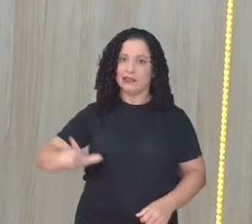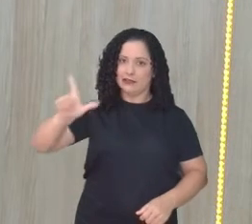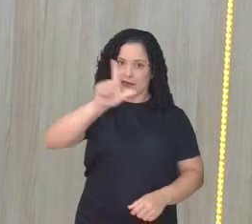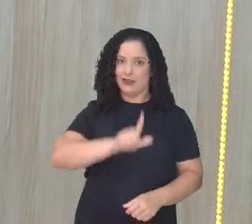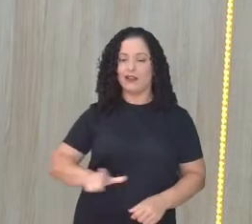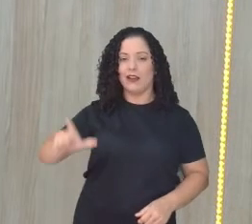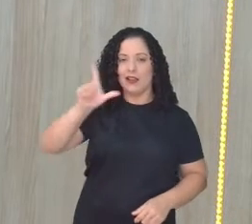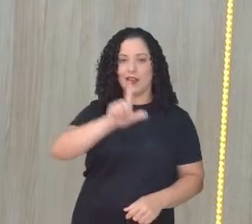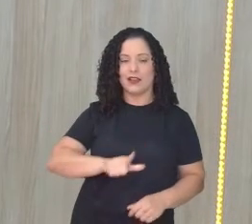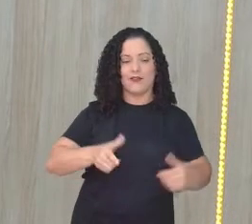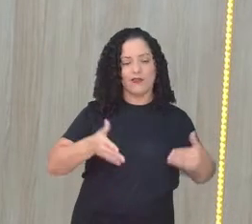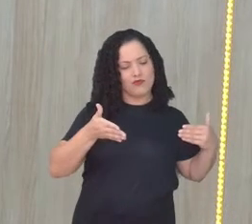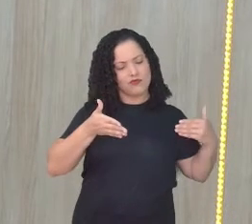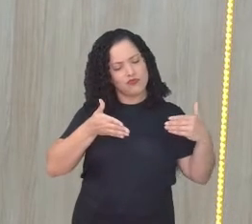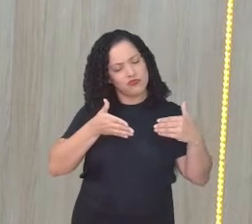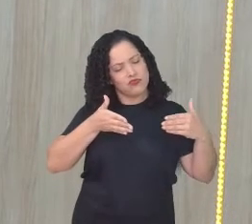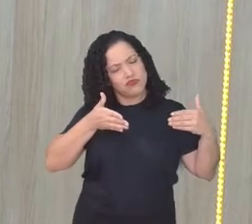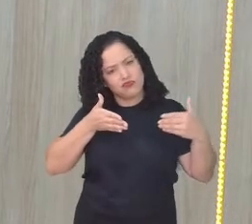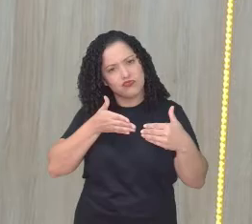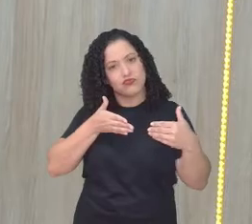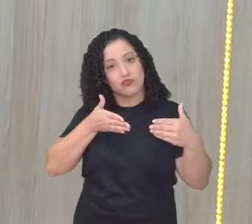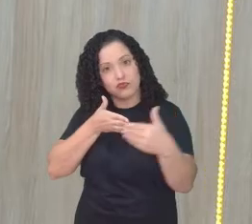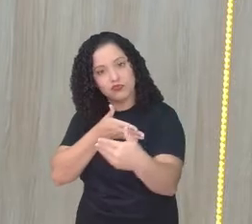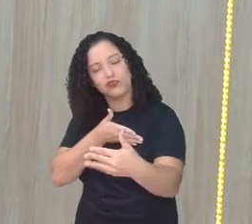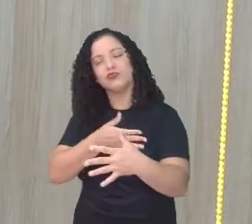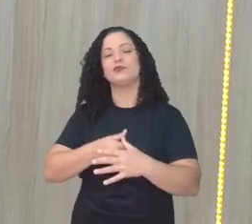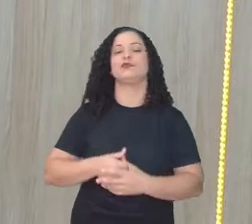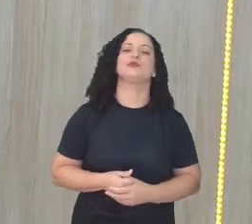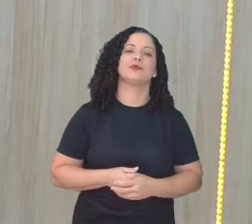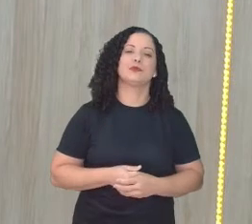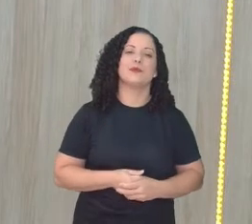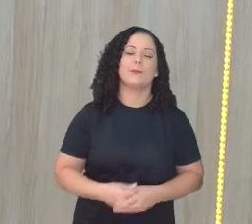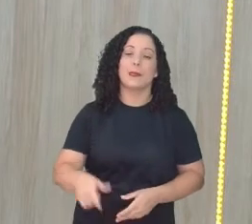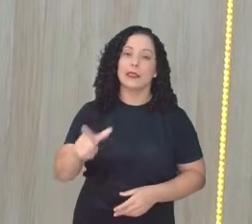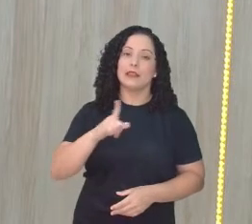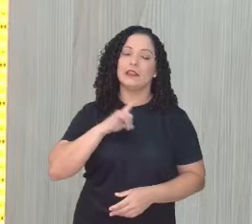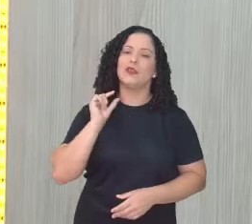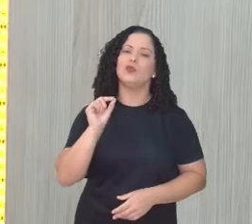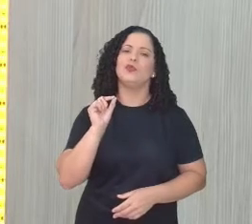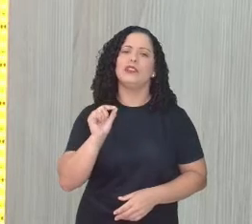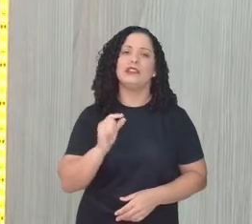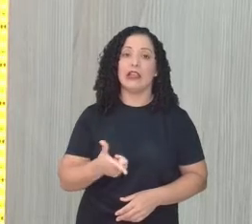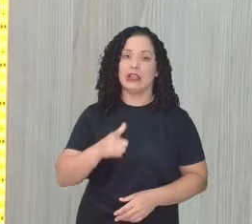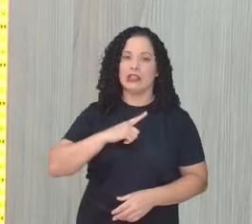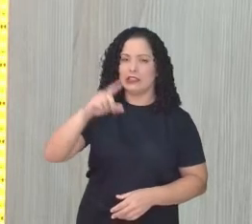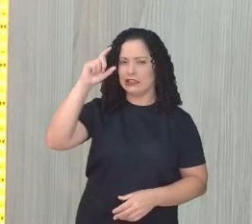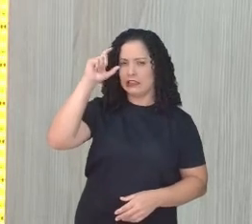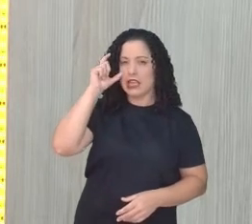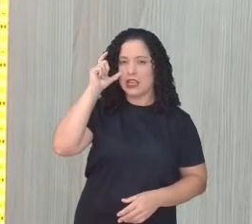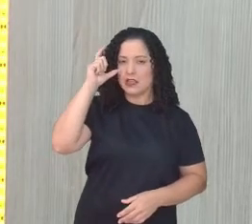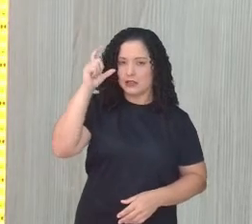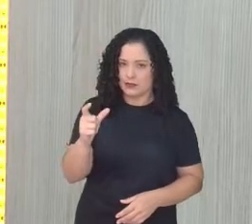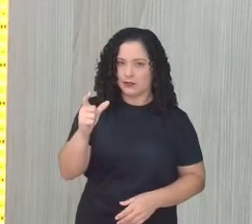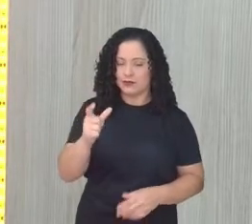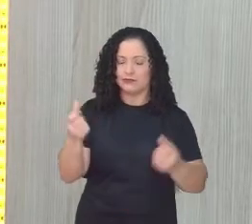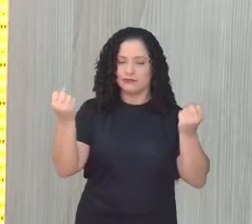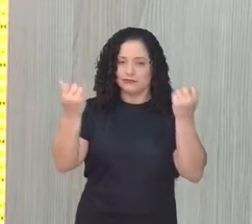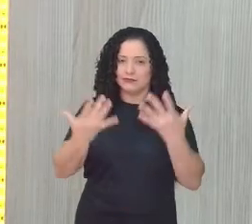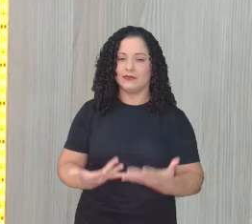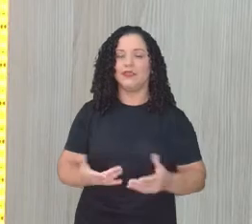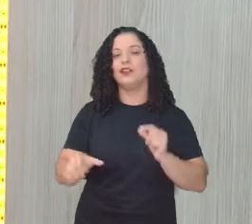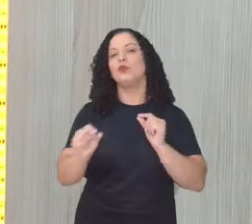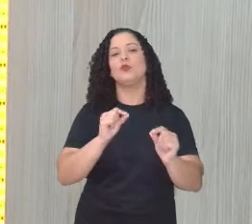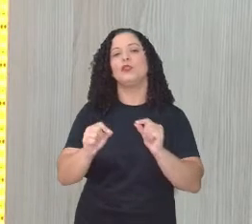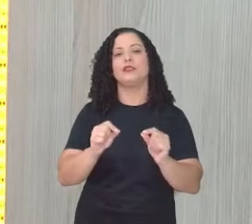assim, ela foi avançando, né, e é importante, Tem né? tem um ponto interessante que essa tua fala me lembrou, Luciano, é que quando a gente fala